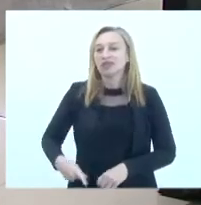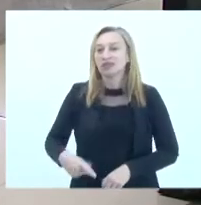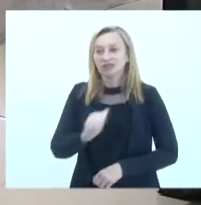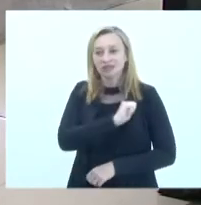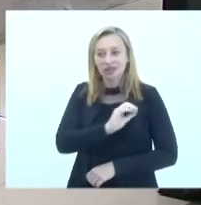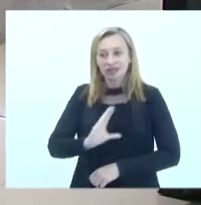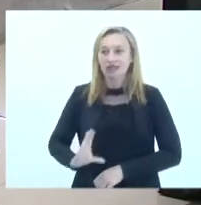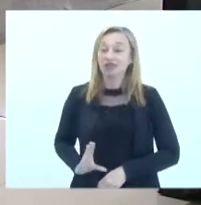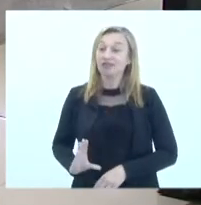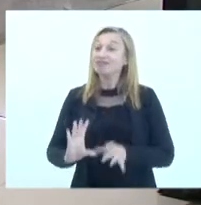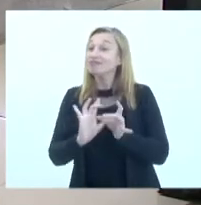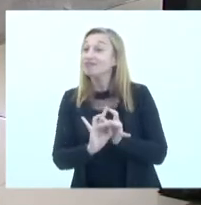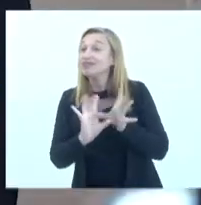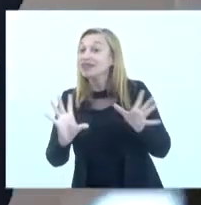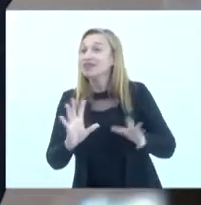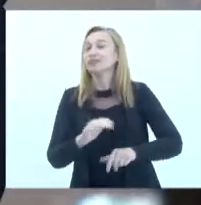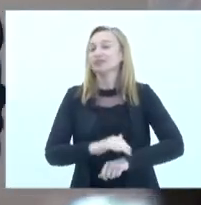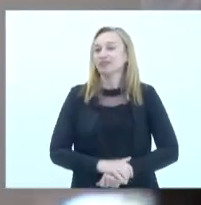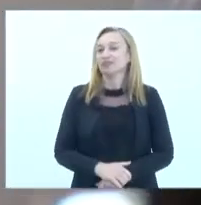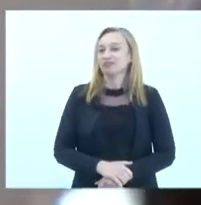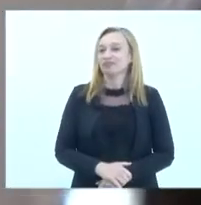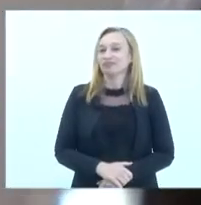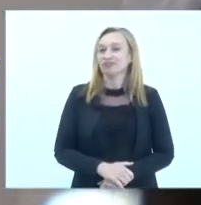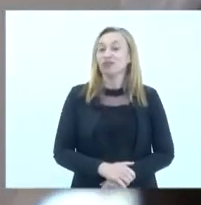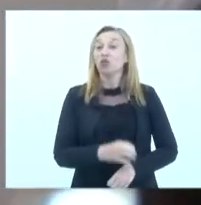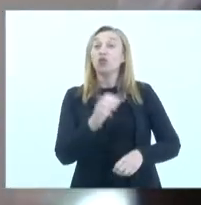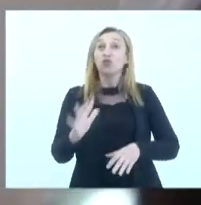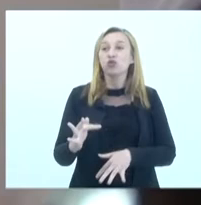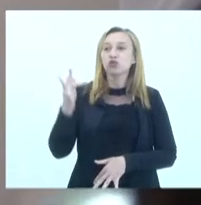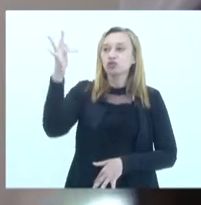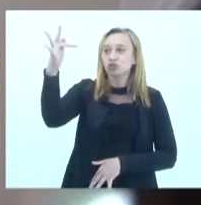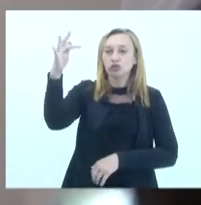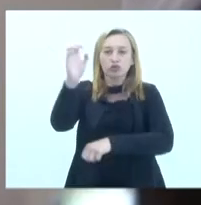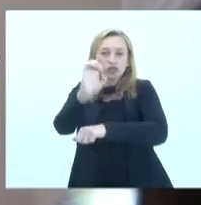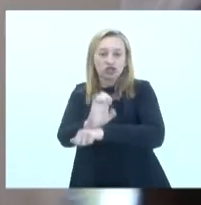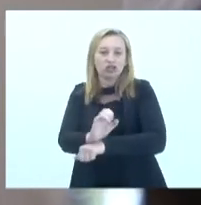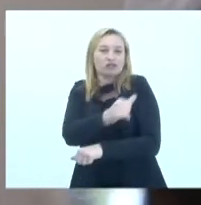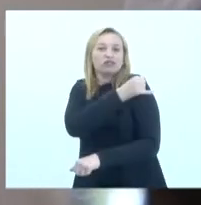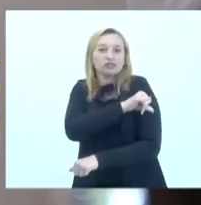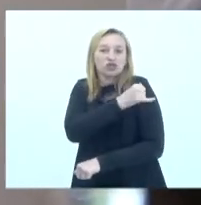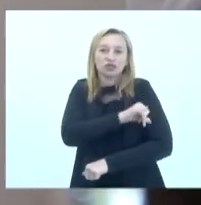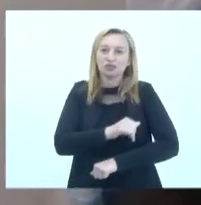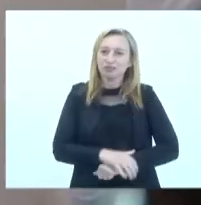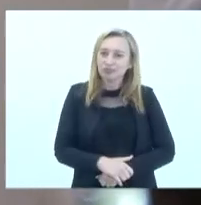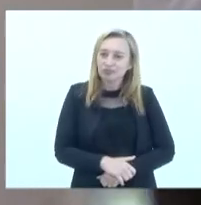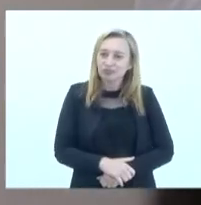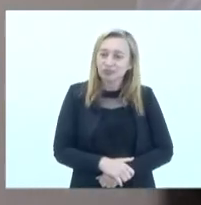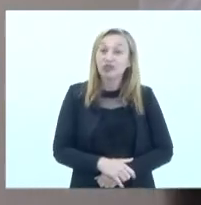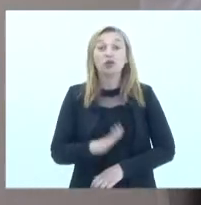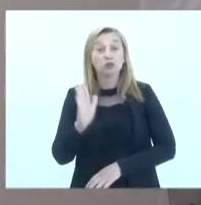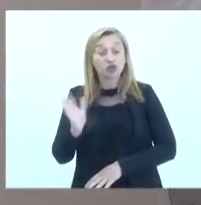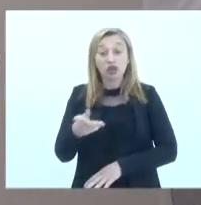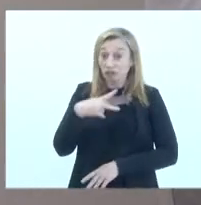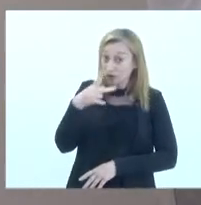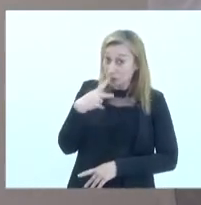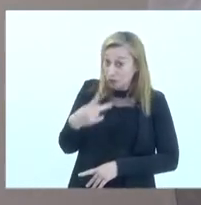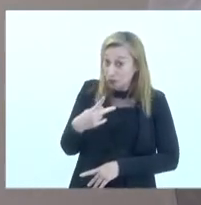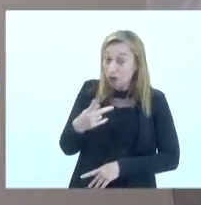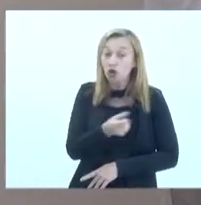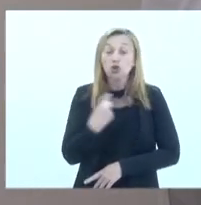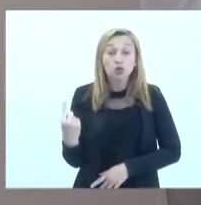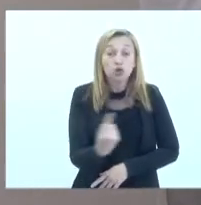Siciliano está liderando para o futuro do Estado do Rio de Janeiro. Como ele disse,